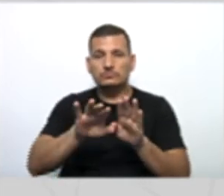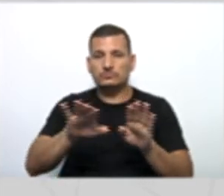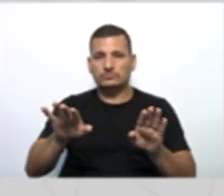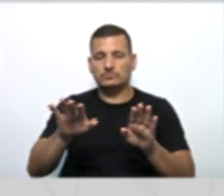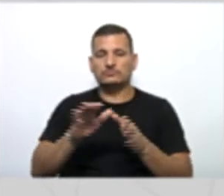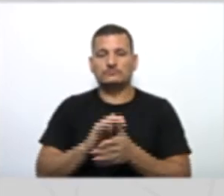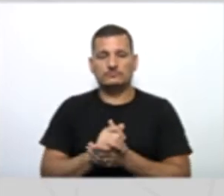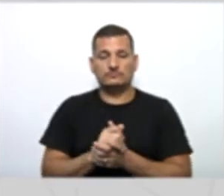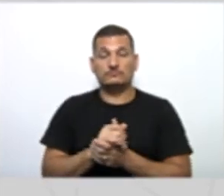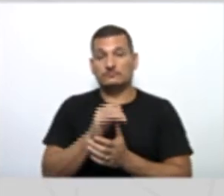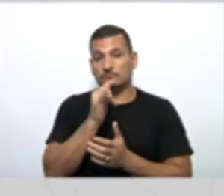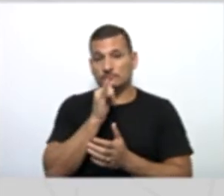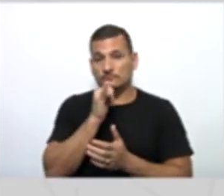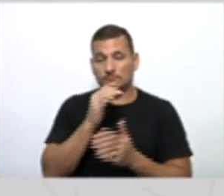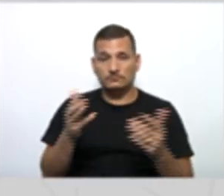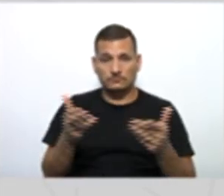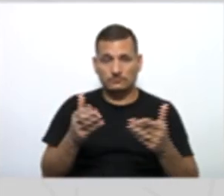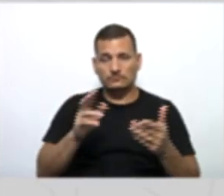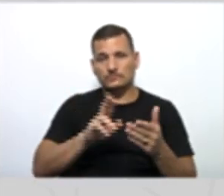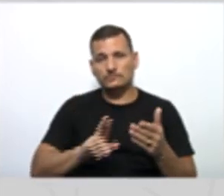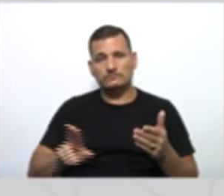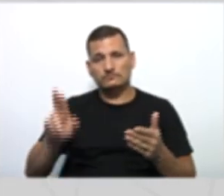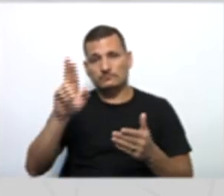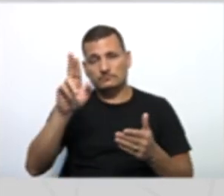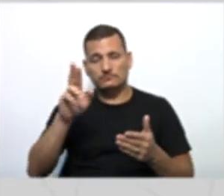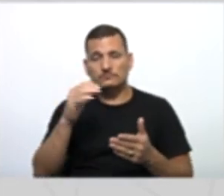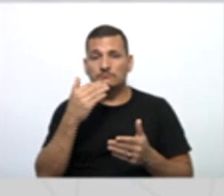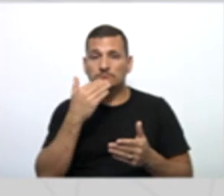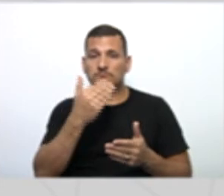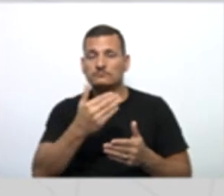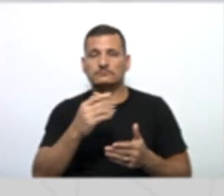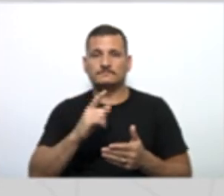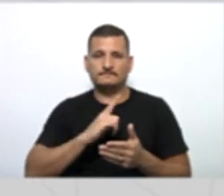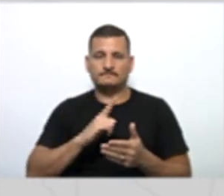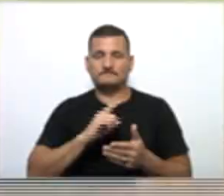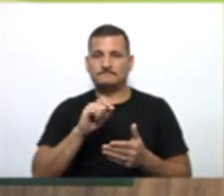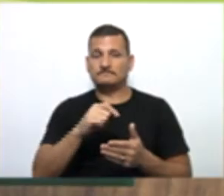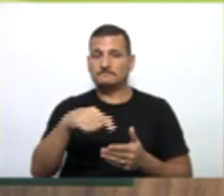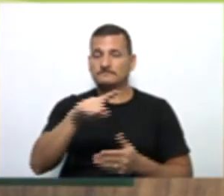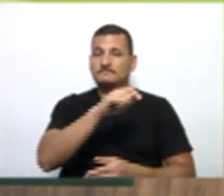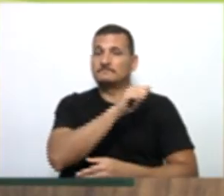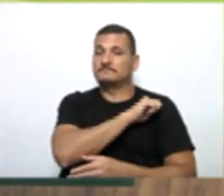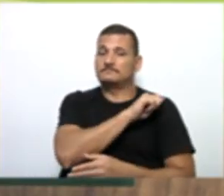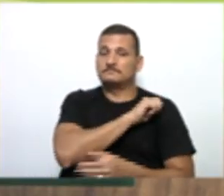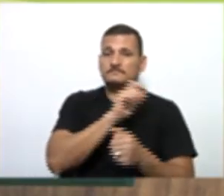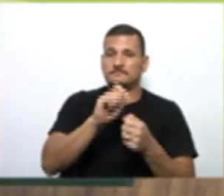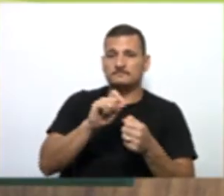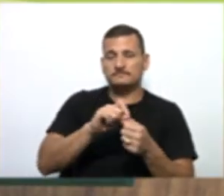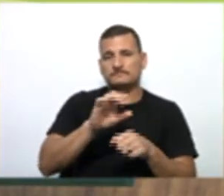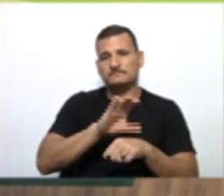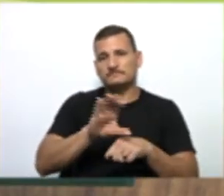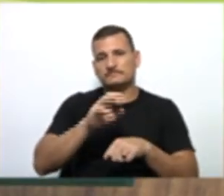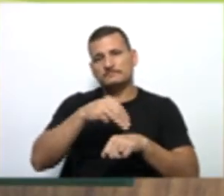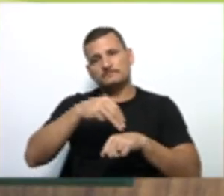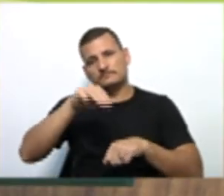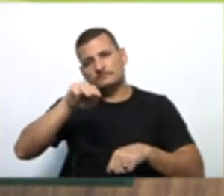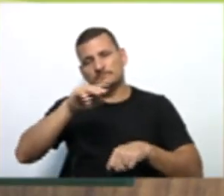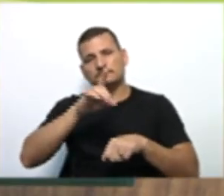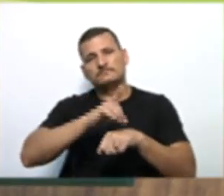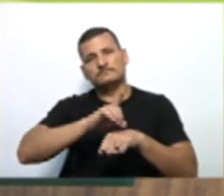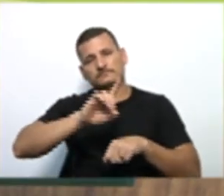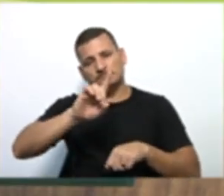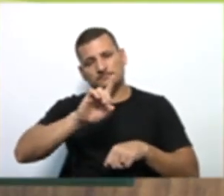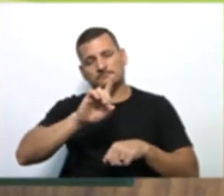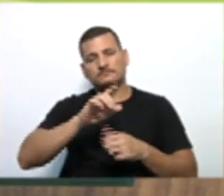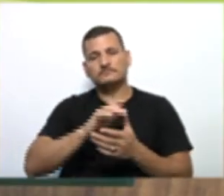exemplo, as universidades hoje, muitas universidades pedem para que os alunos que fazem cursos de mestrado e de doutorado, para que